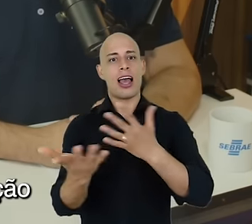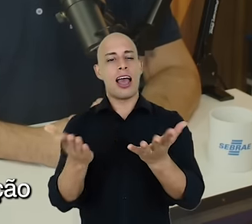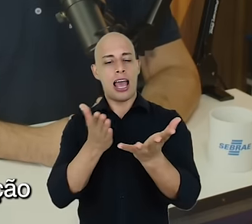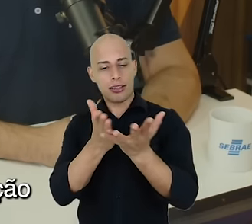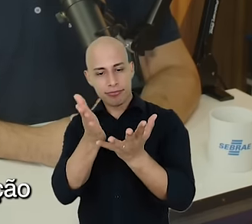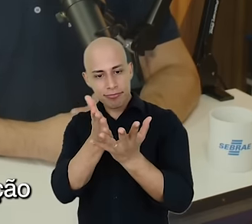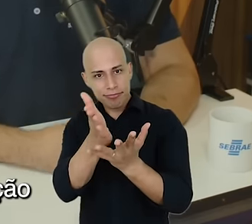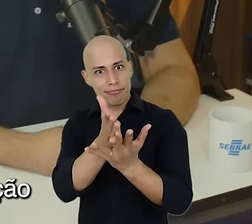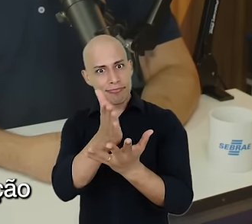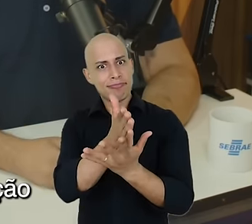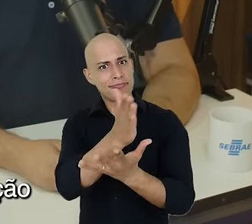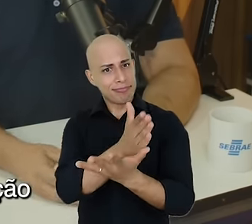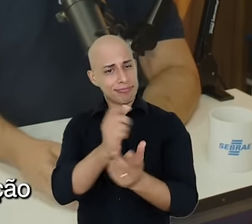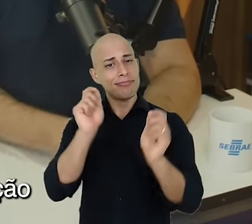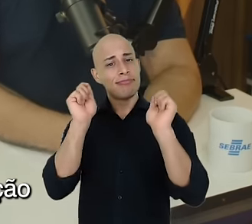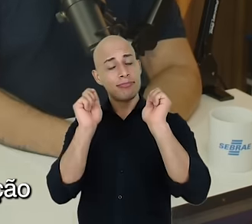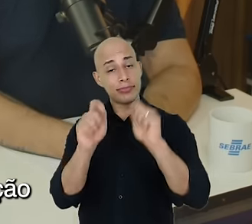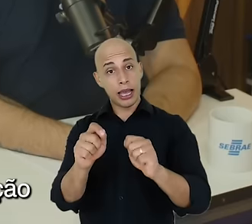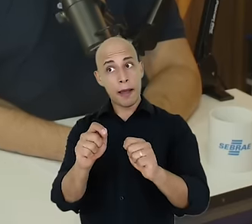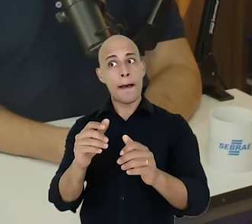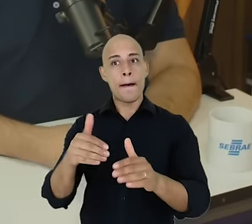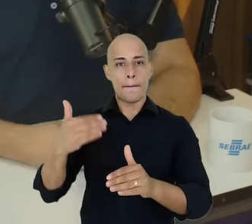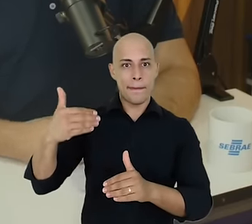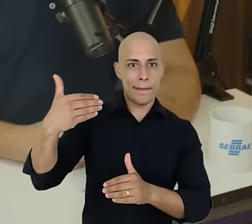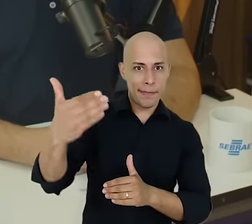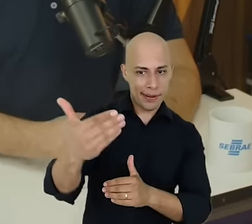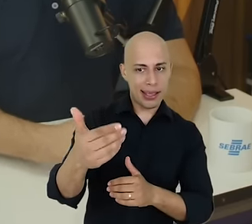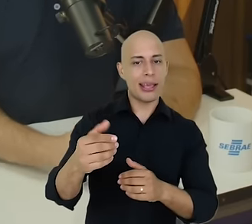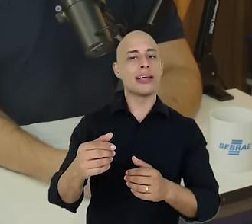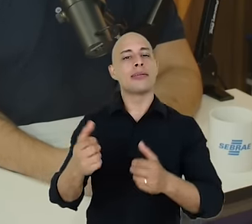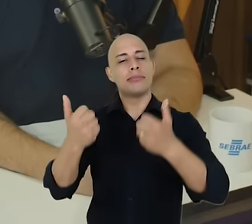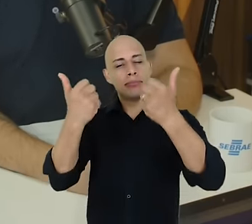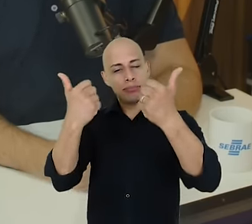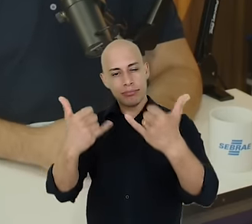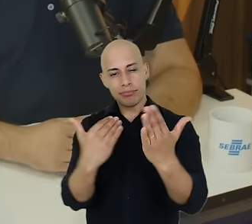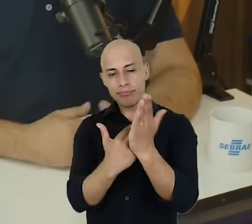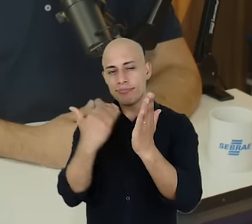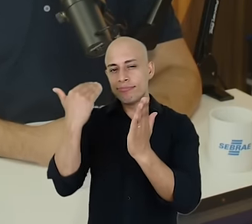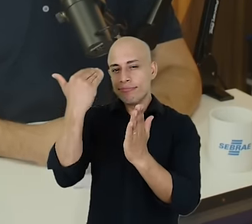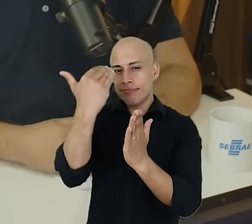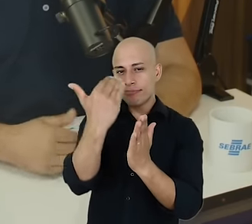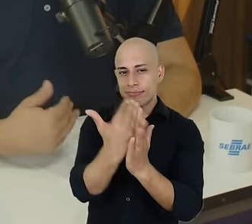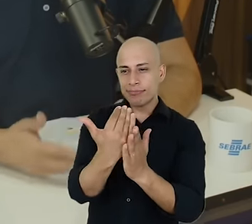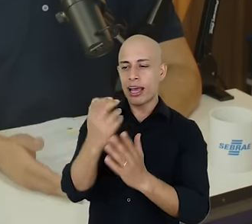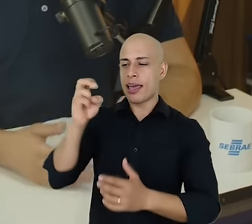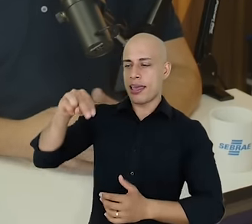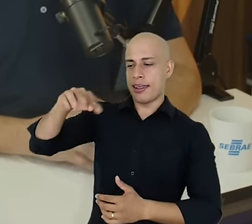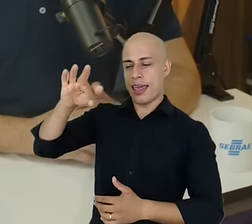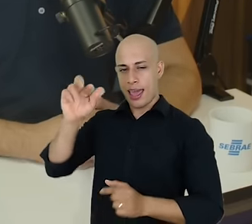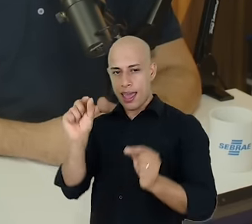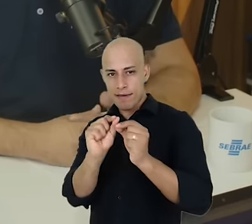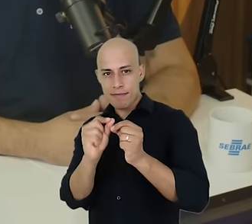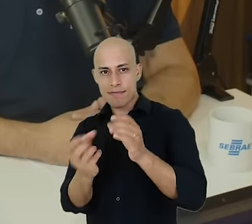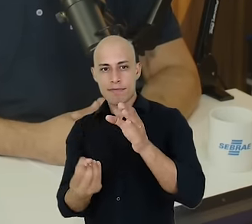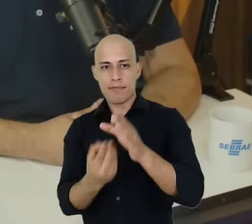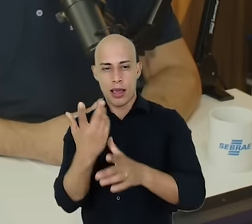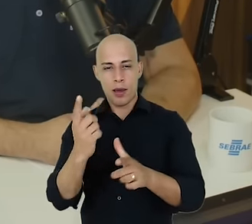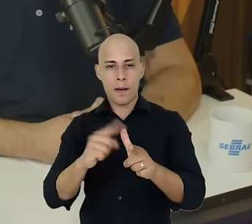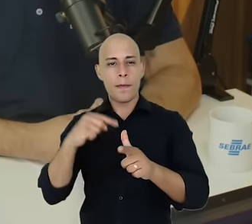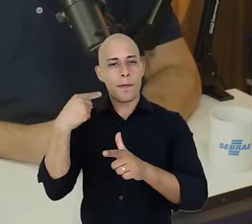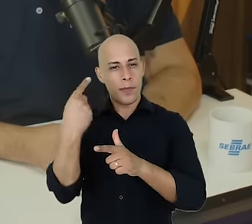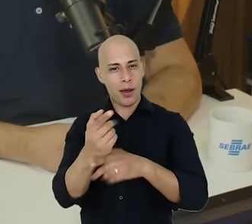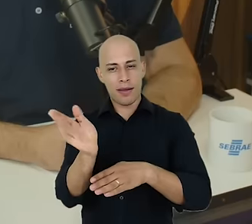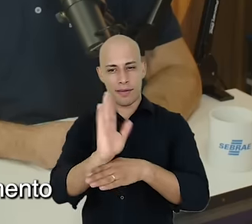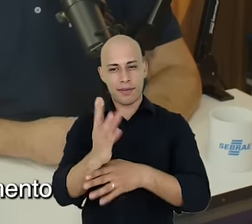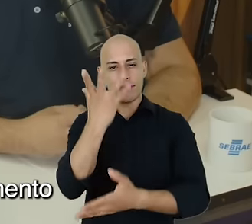eh vamos ter mais uma continuação fazendo a emissão de nota fiscal no próximo na próxima videocast nós vamos falar também